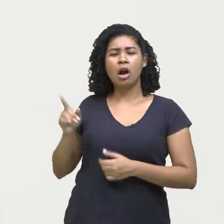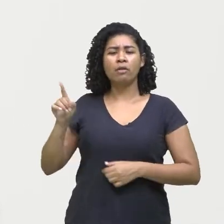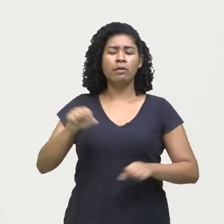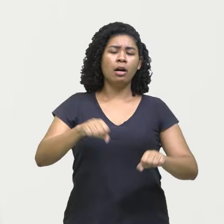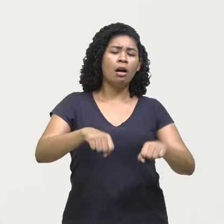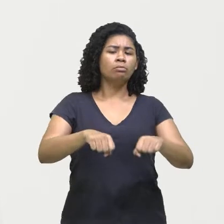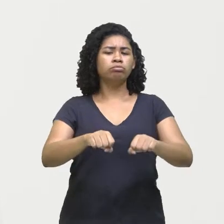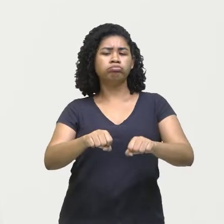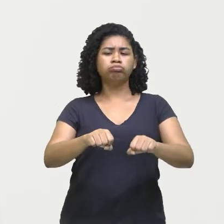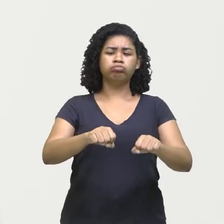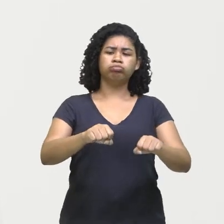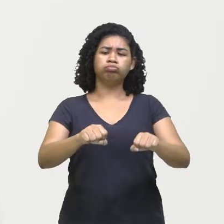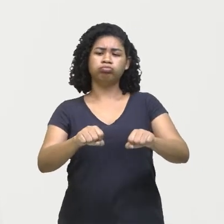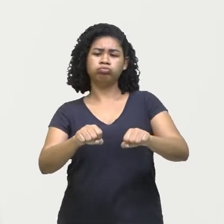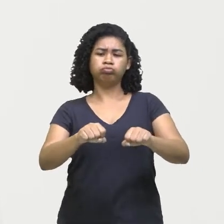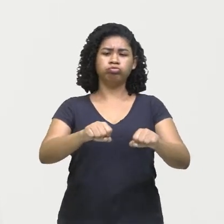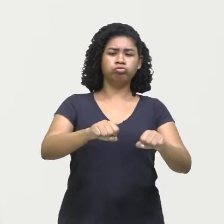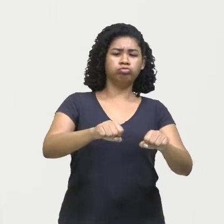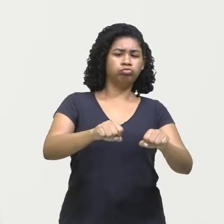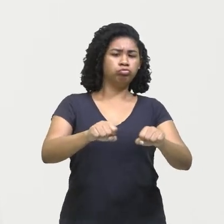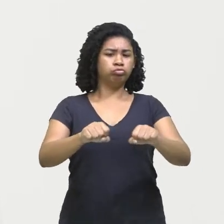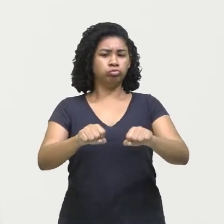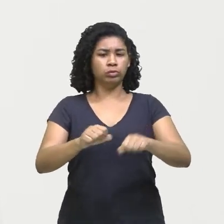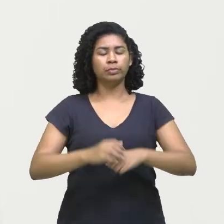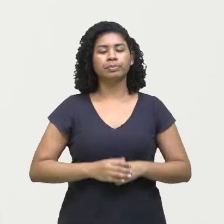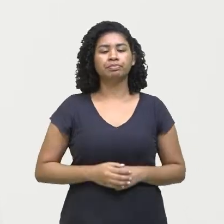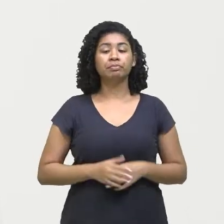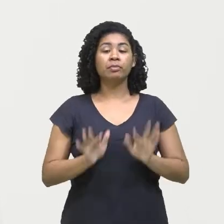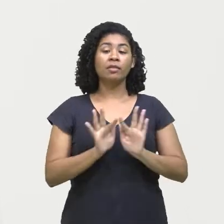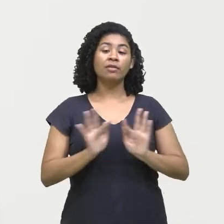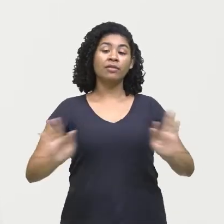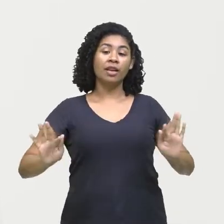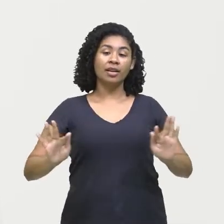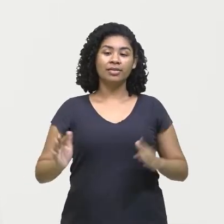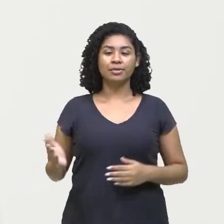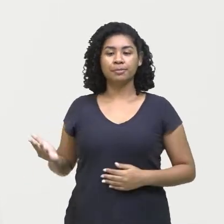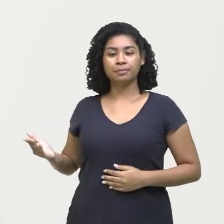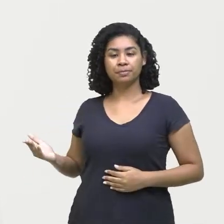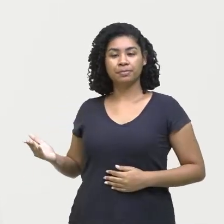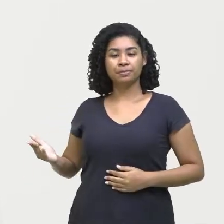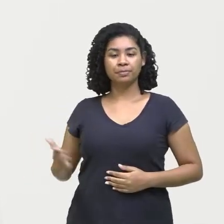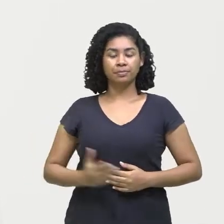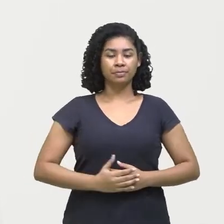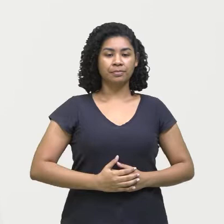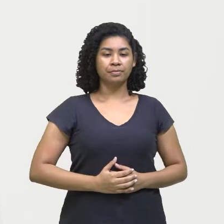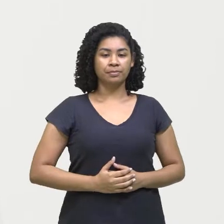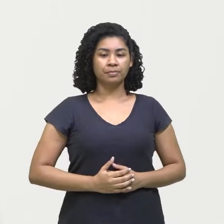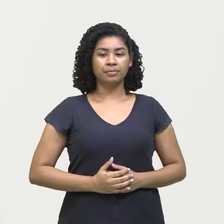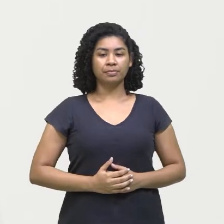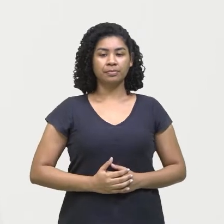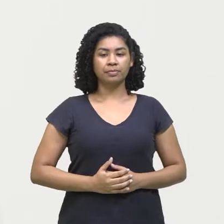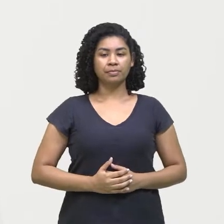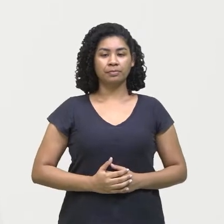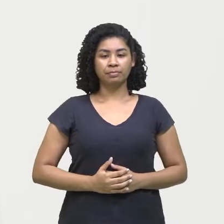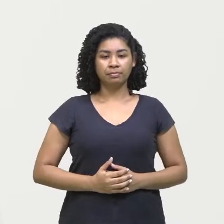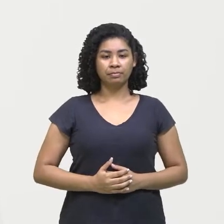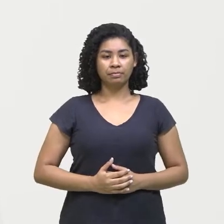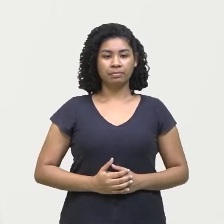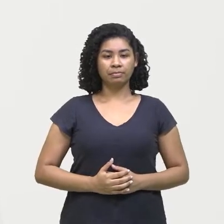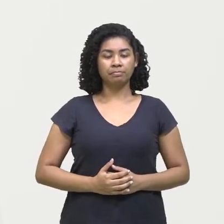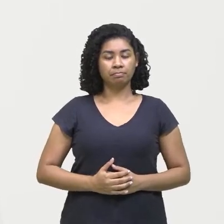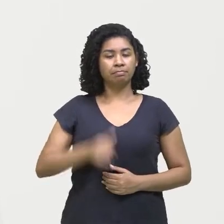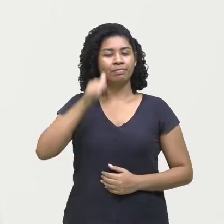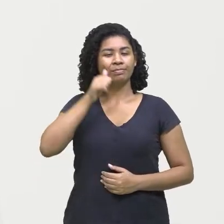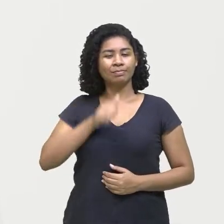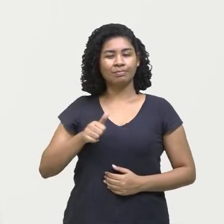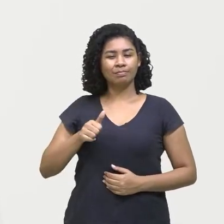ok? Vamos ver a frase, não é? She can drive a motorcycle. Então, né? Essa jovem